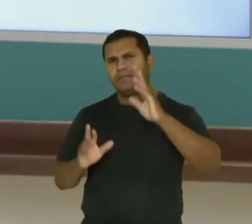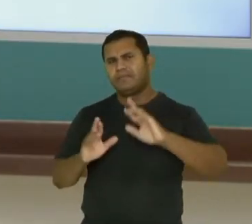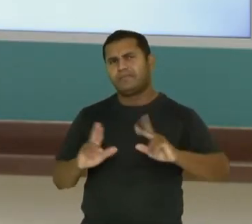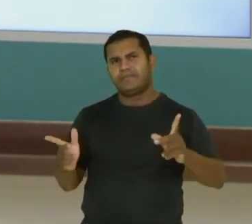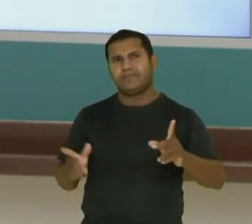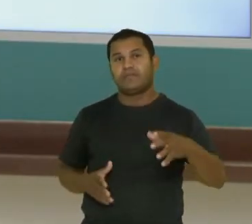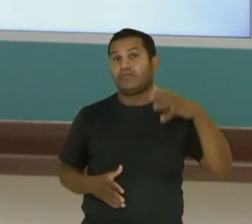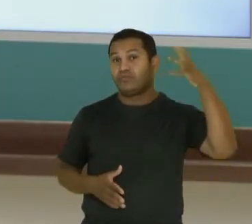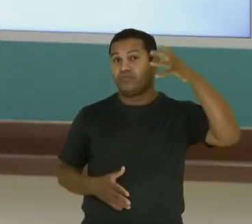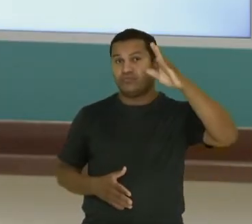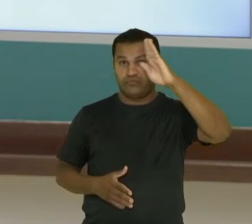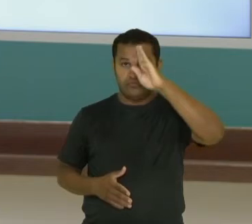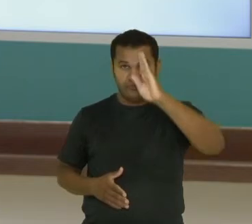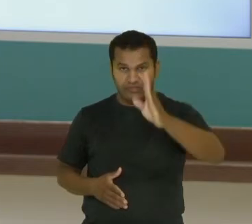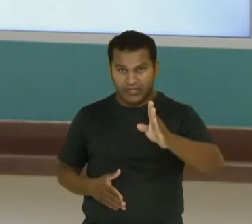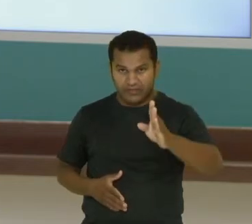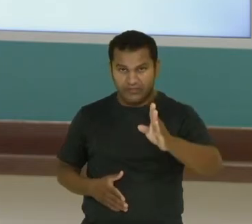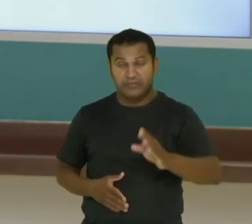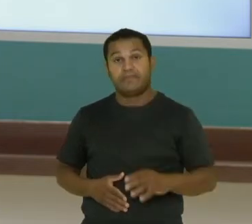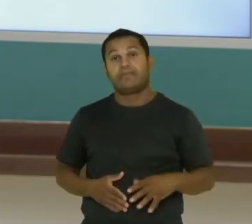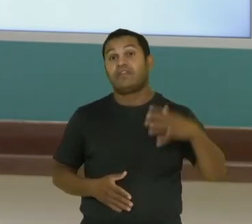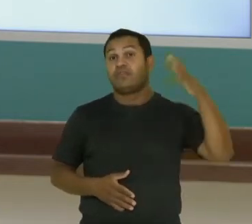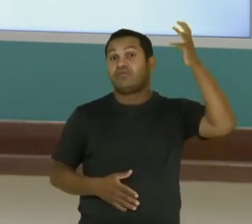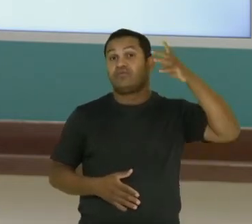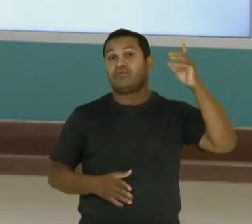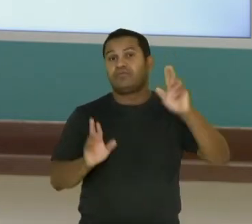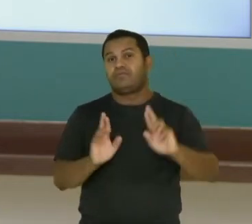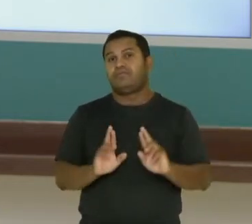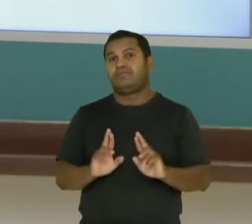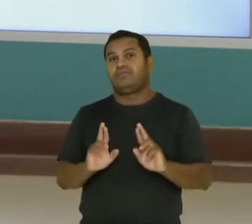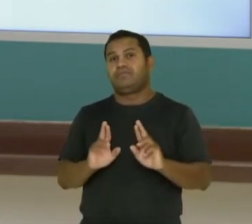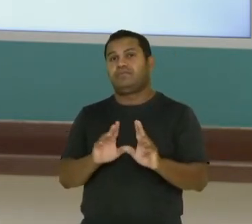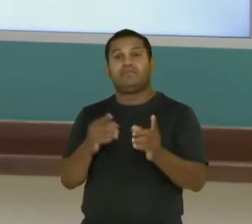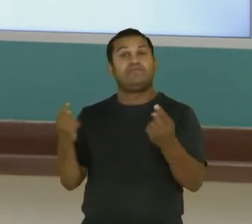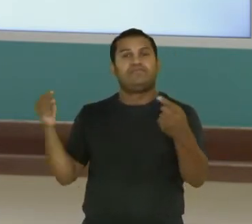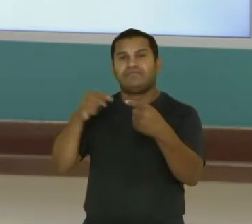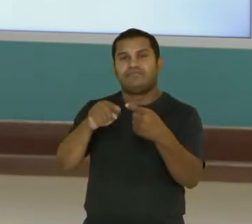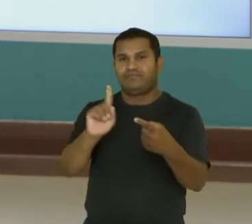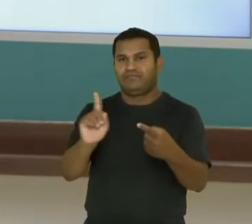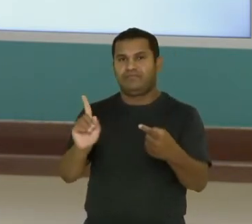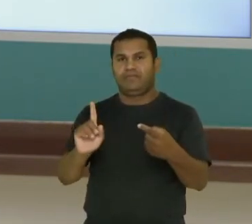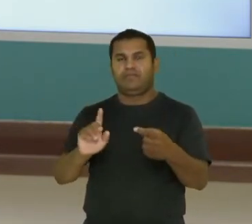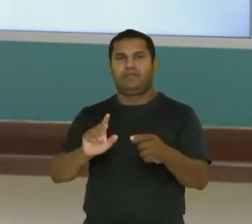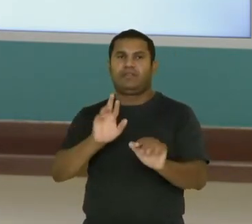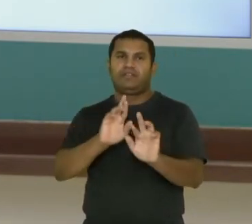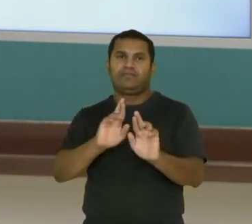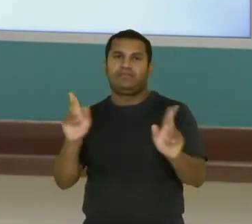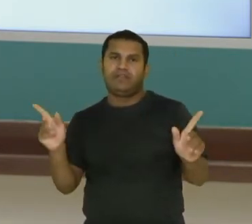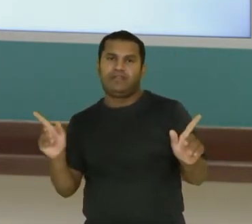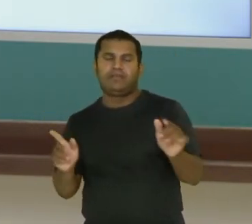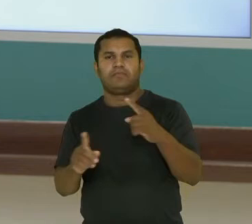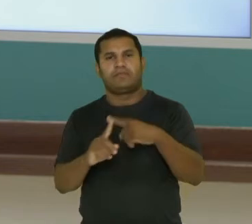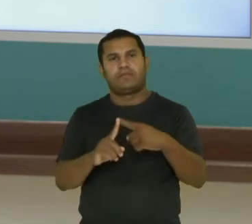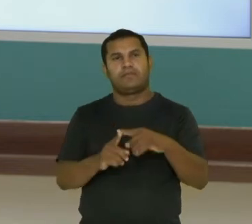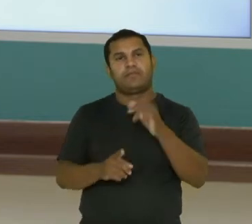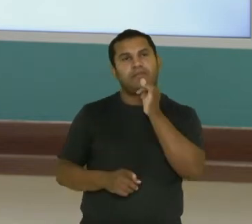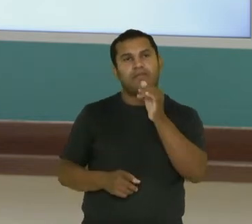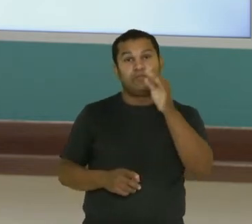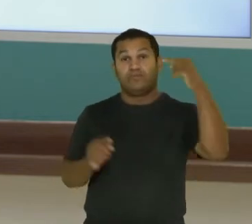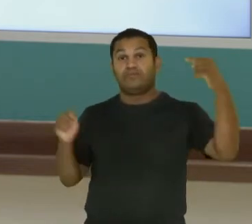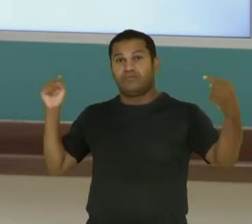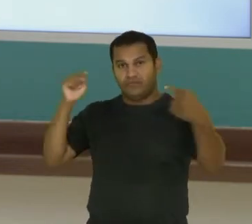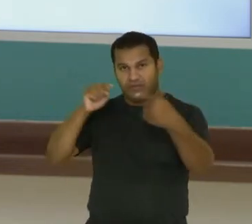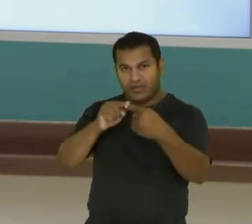formas da gente escrever um discurso. Formas que a gente cita diretamente pessoas, formas que a gente cita indiretamente, ou até que a gente